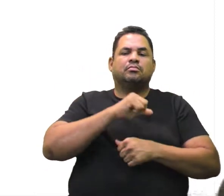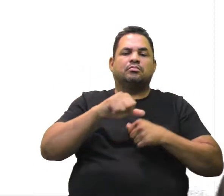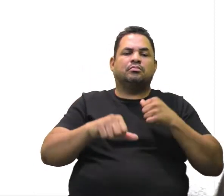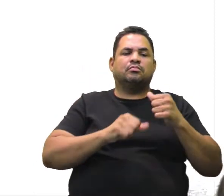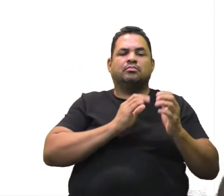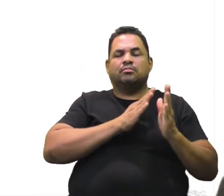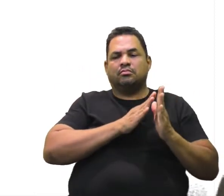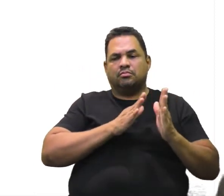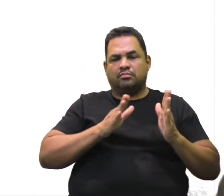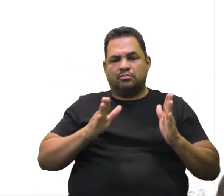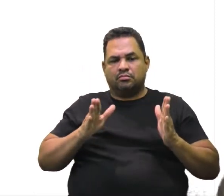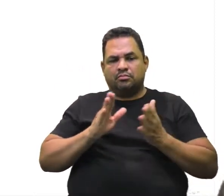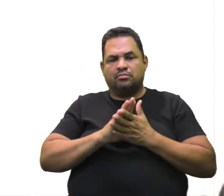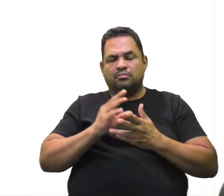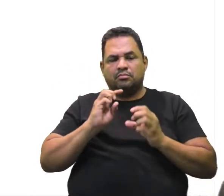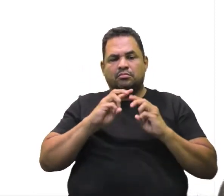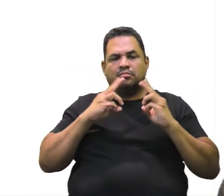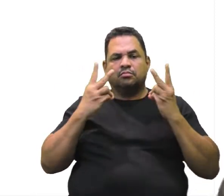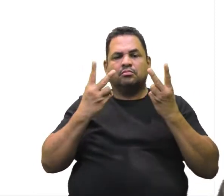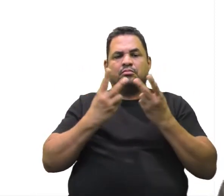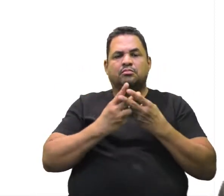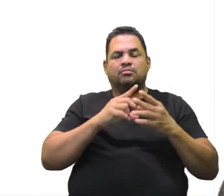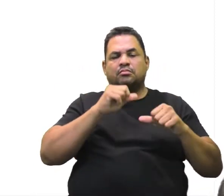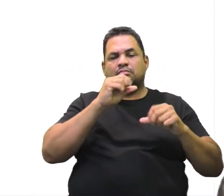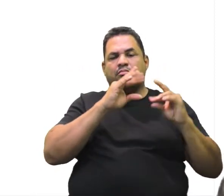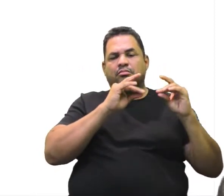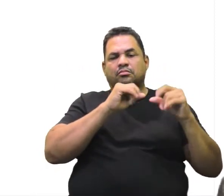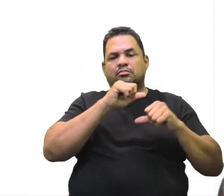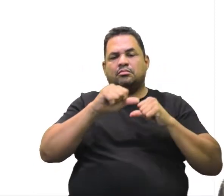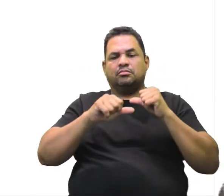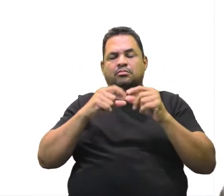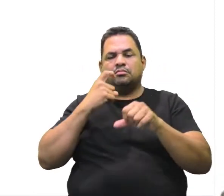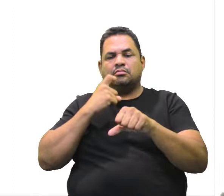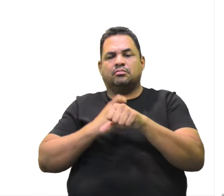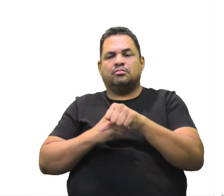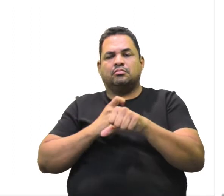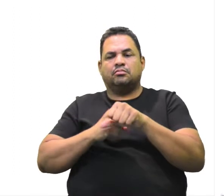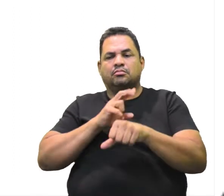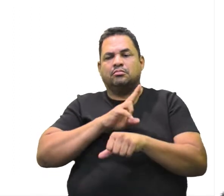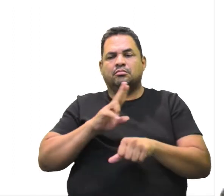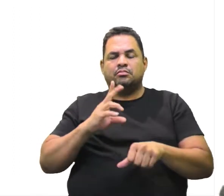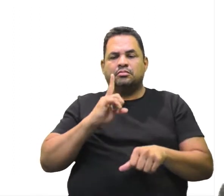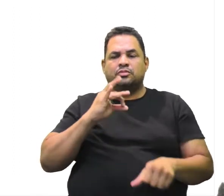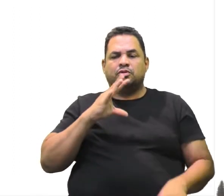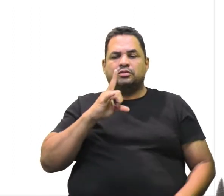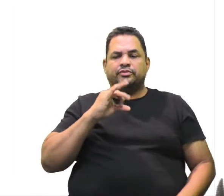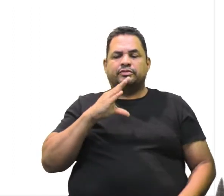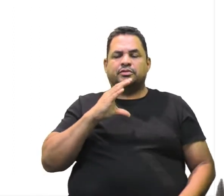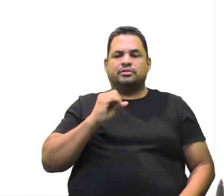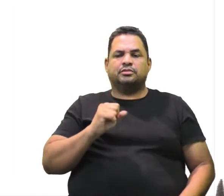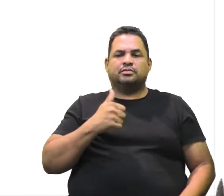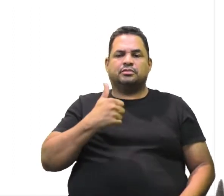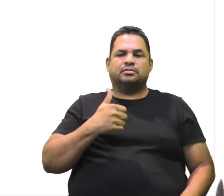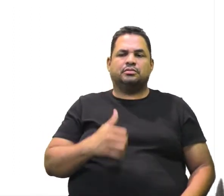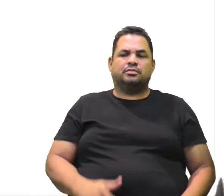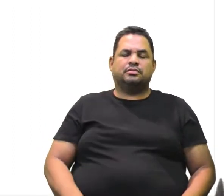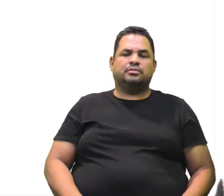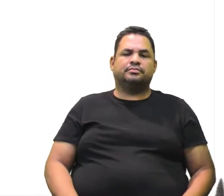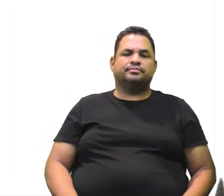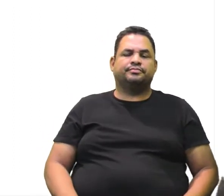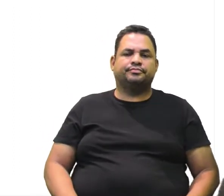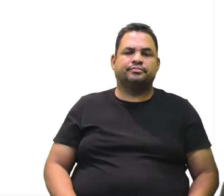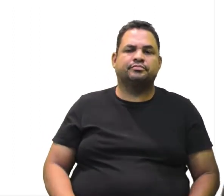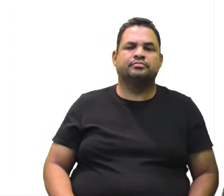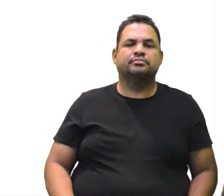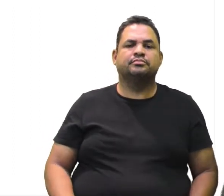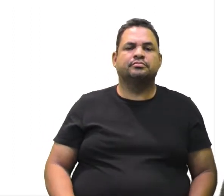de fase, fazendo a matéria passar da fase líquida para a sólida, denominada de solidificação. Valeu aí? Então, nós